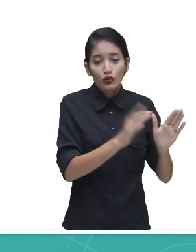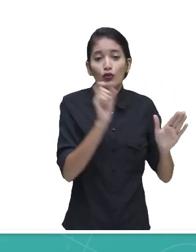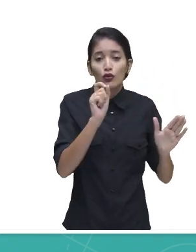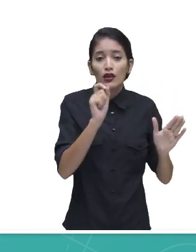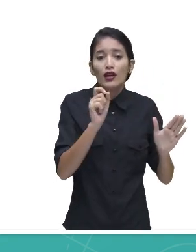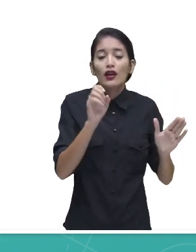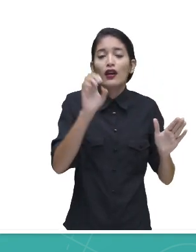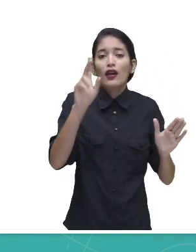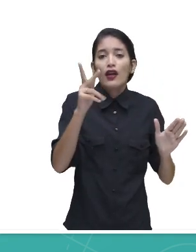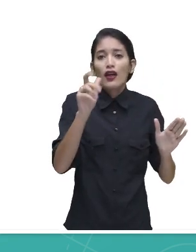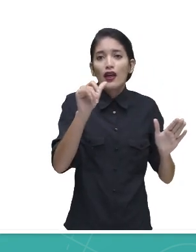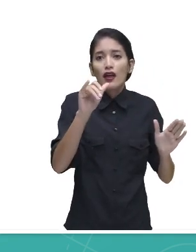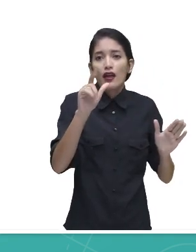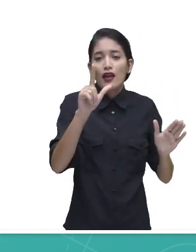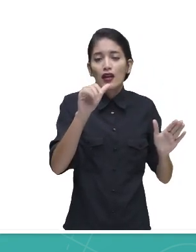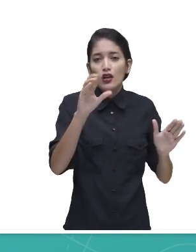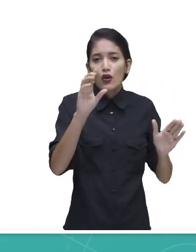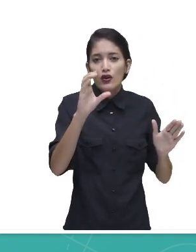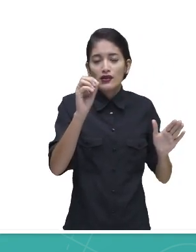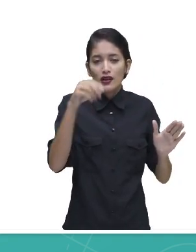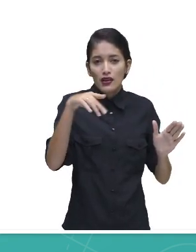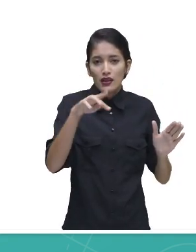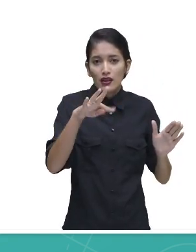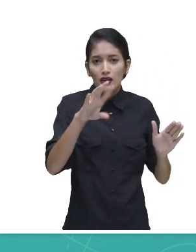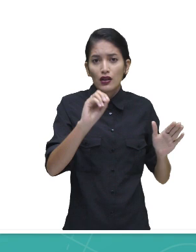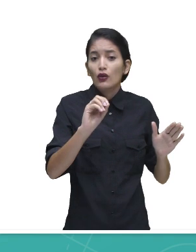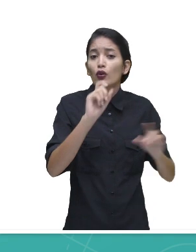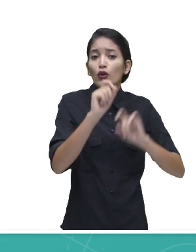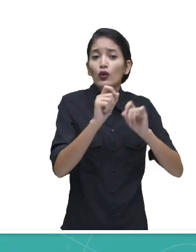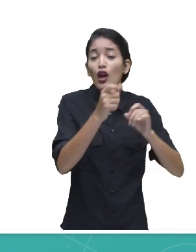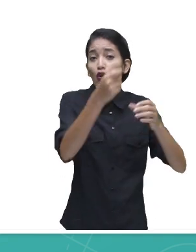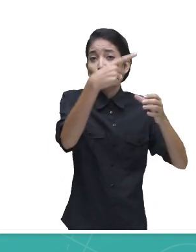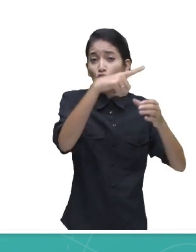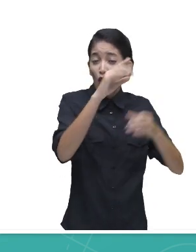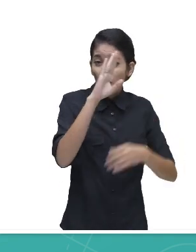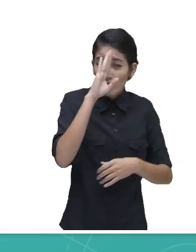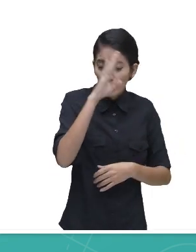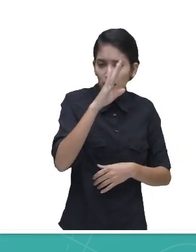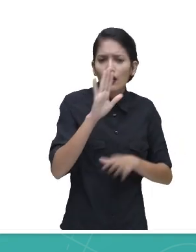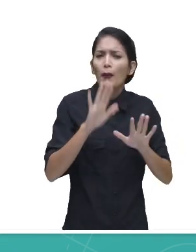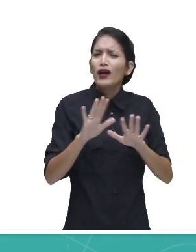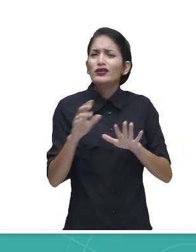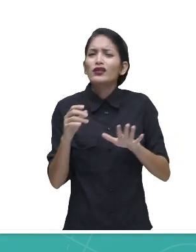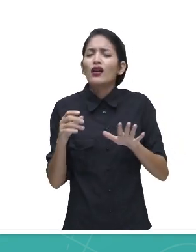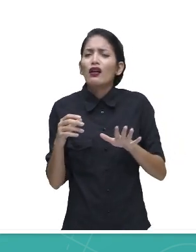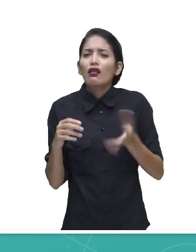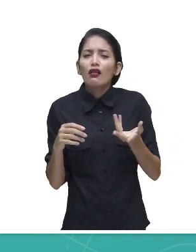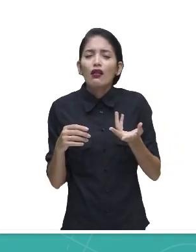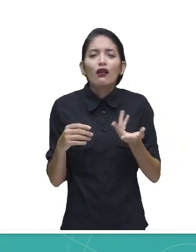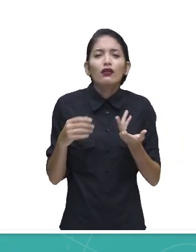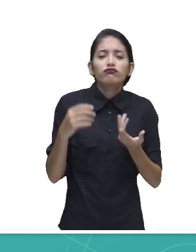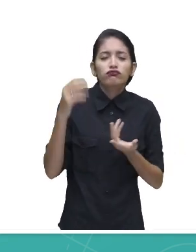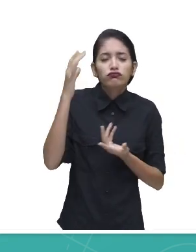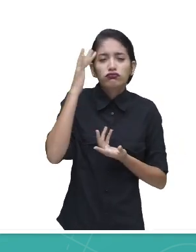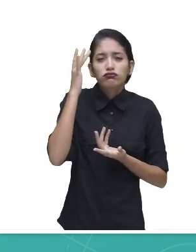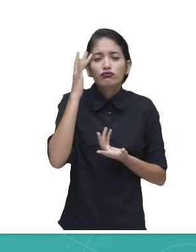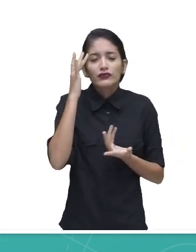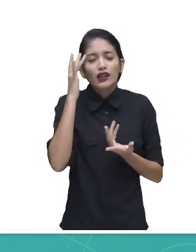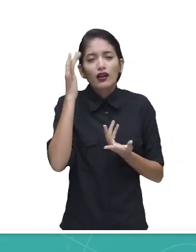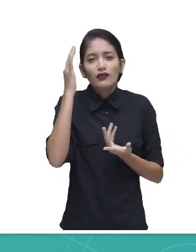heliocêntrico. A dica que a professora deu, vocês podem até não entender a definição, não podem saber o que